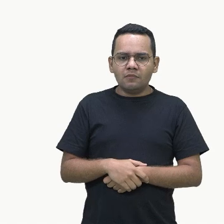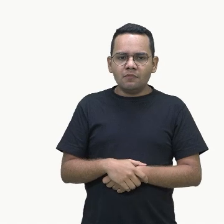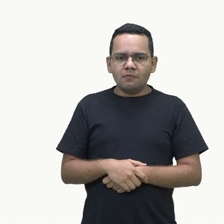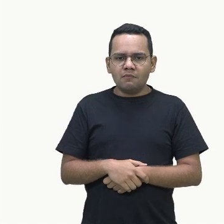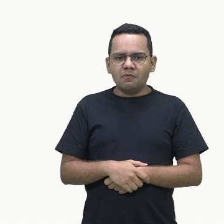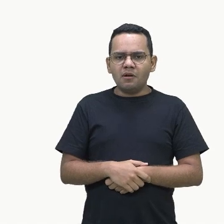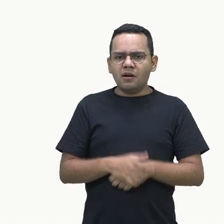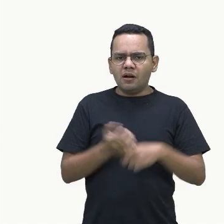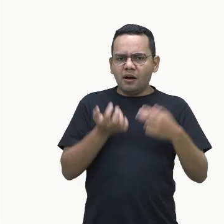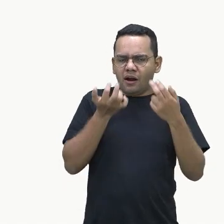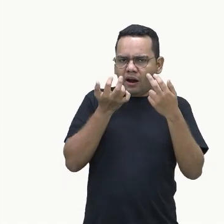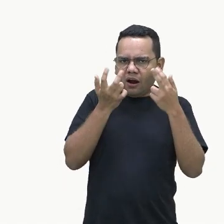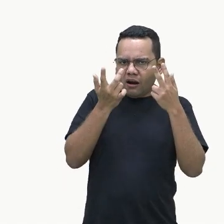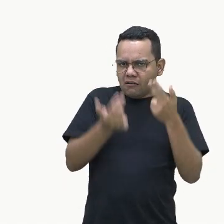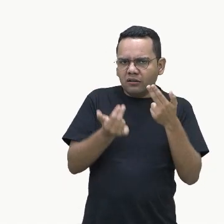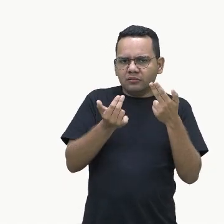mesma